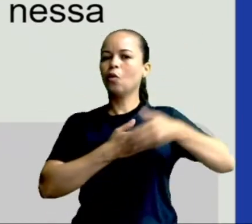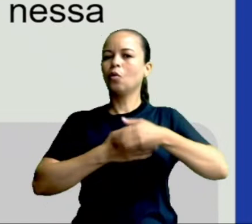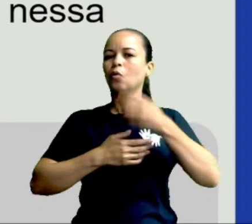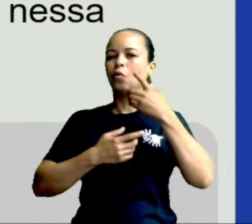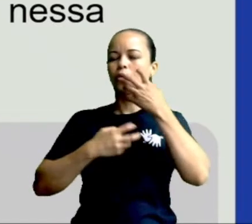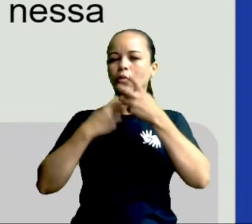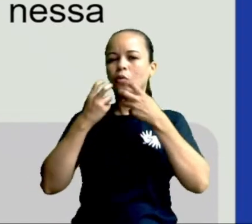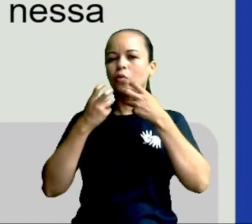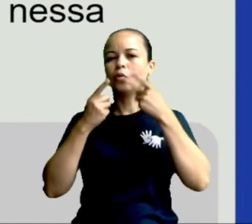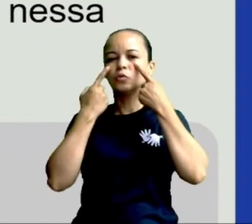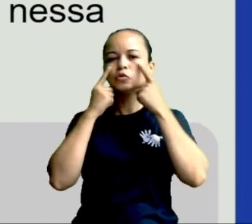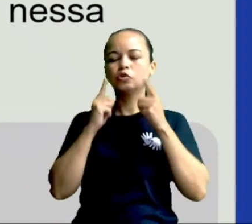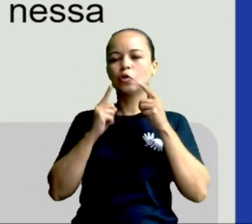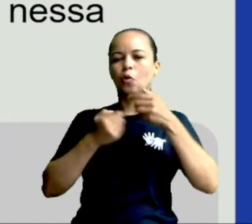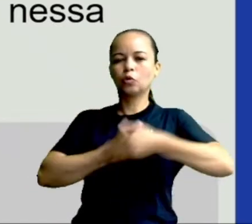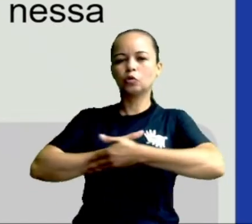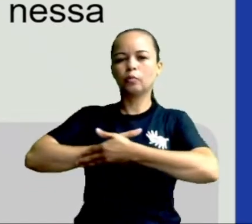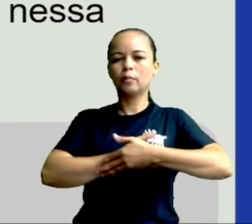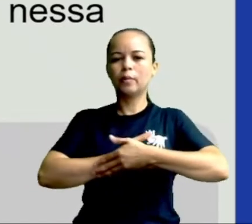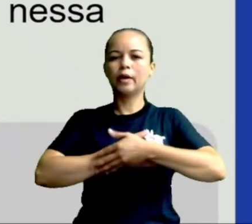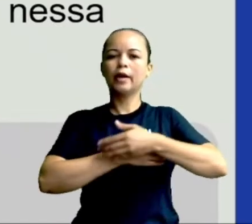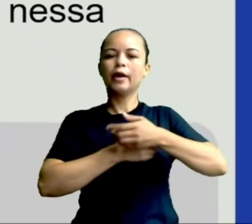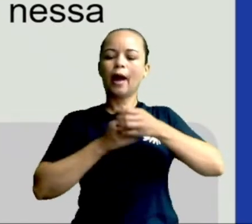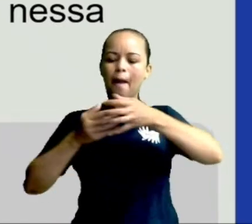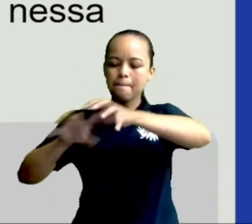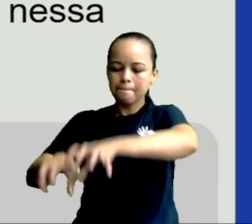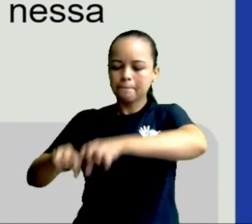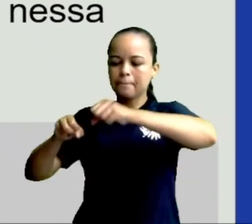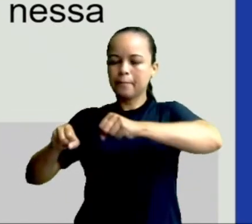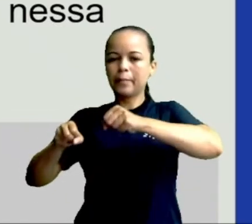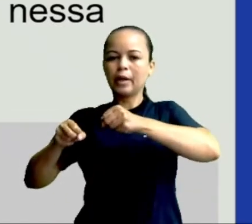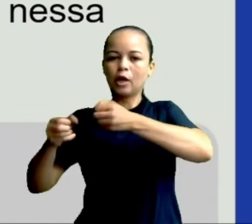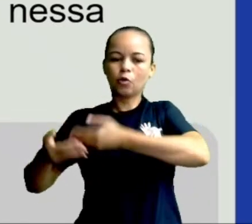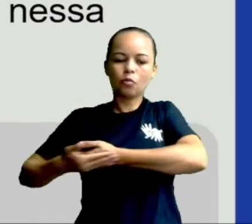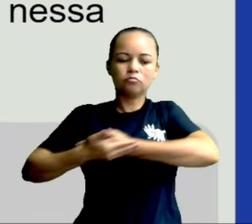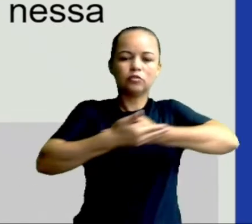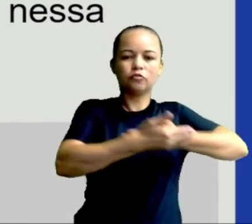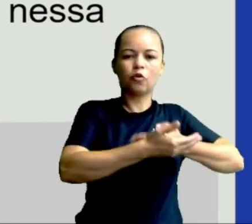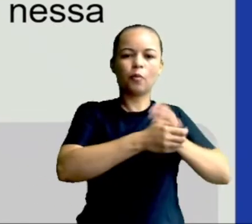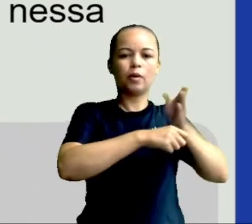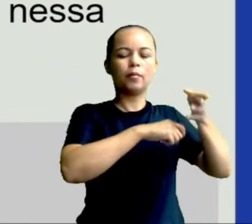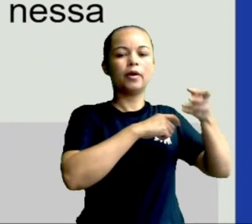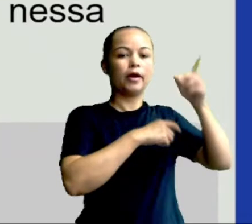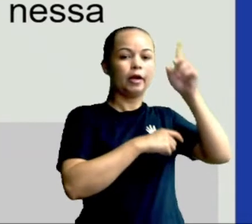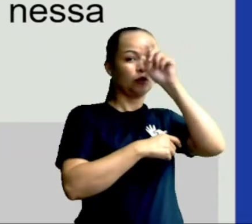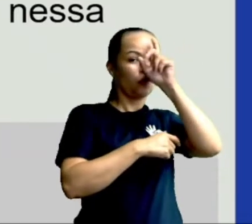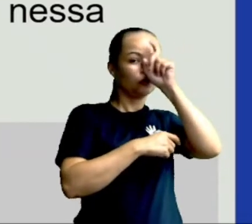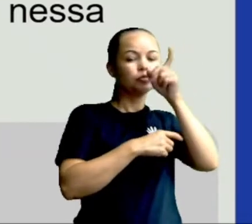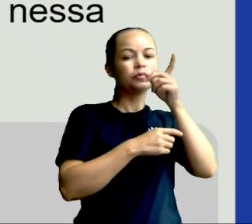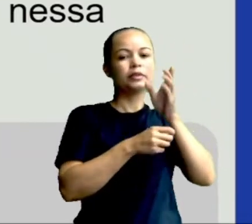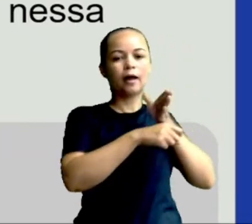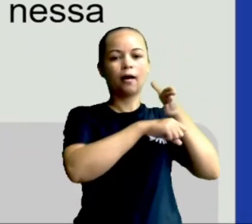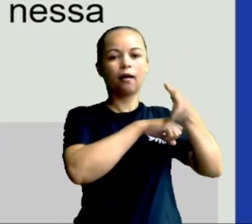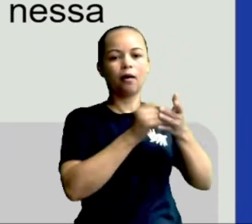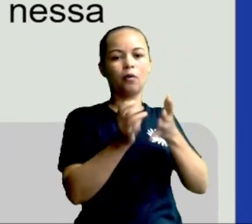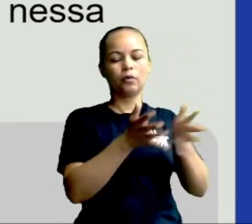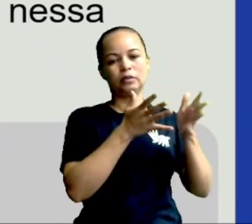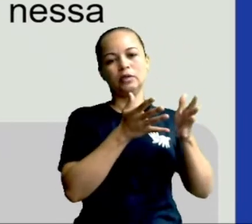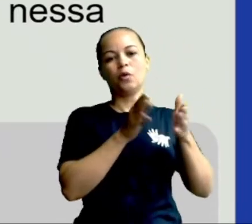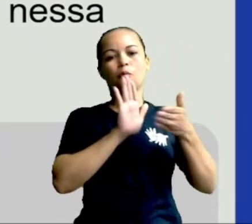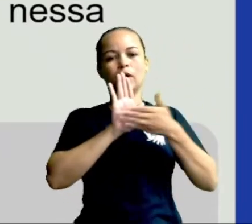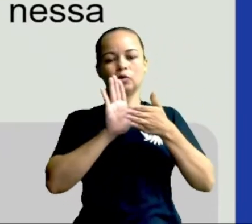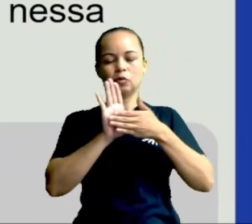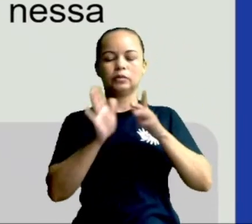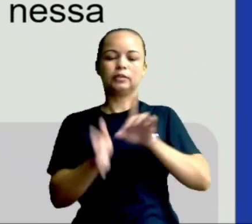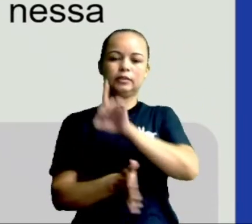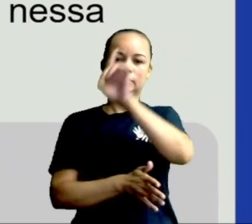e o levou a um hospital. Ao Hospital Tricentenário nessa terça-feira, dia 2. É uma notícia que foi publicada